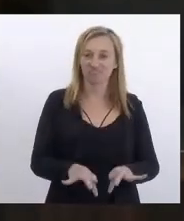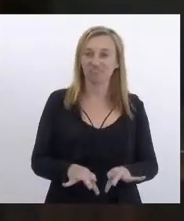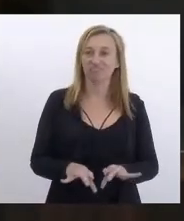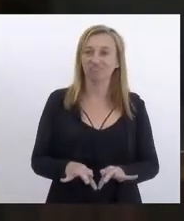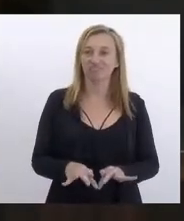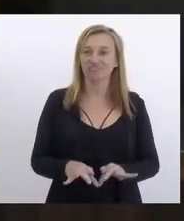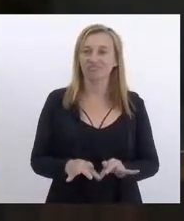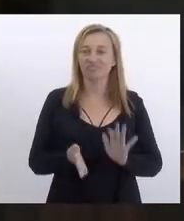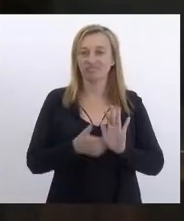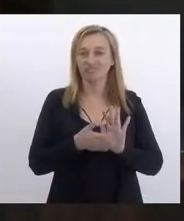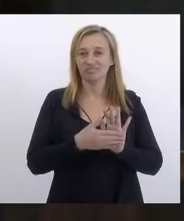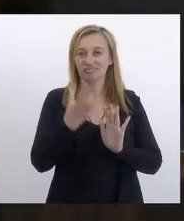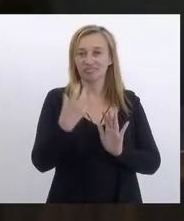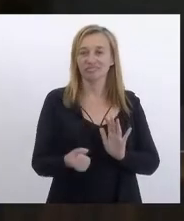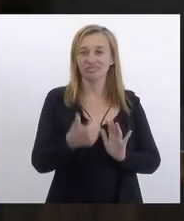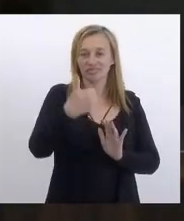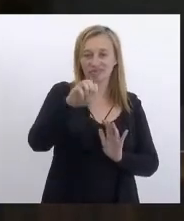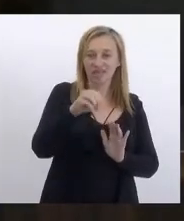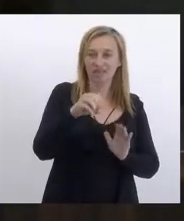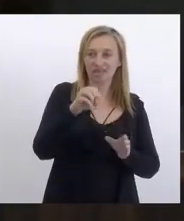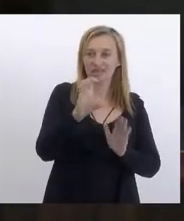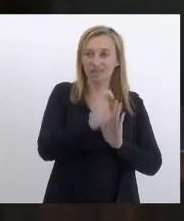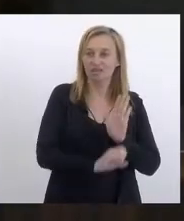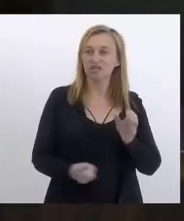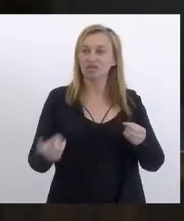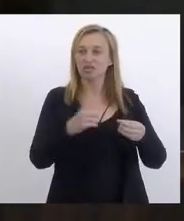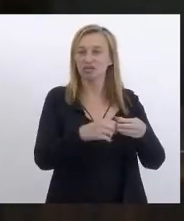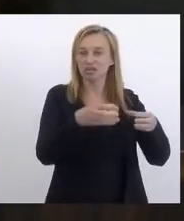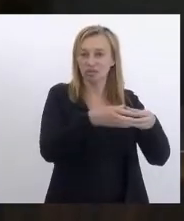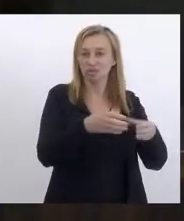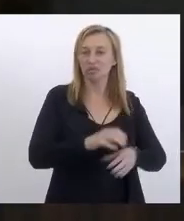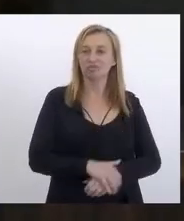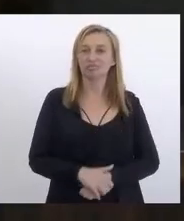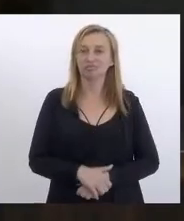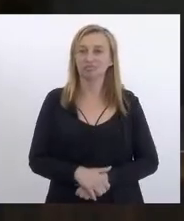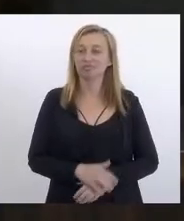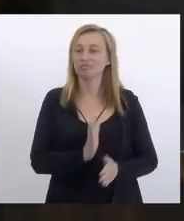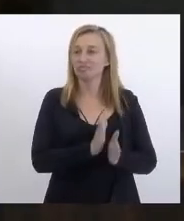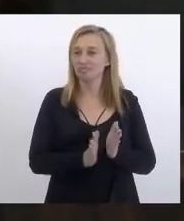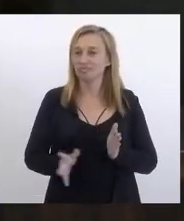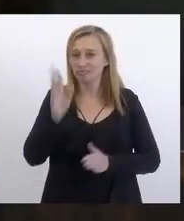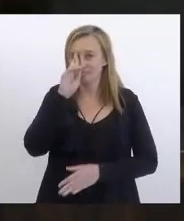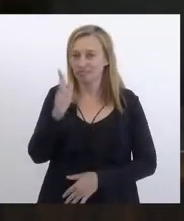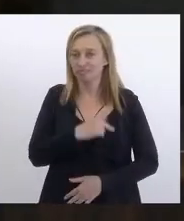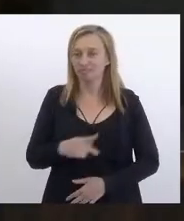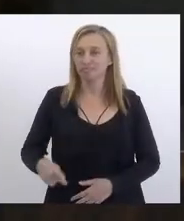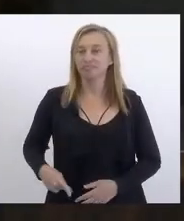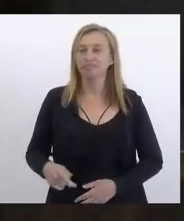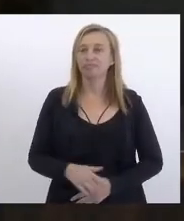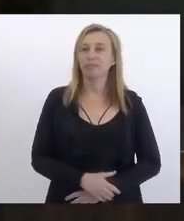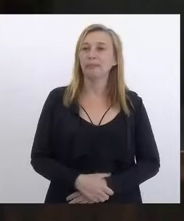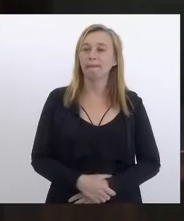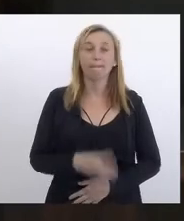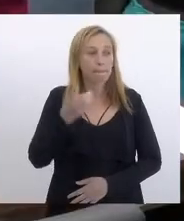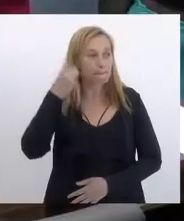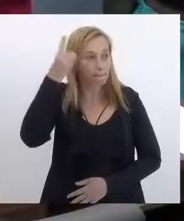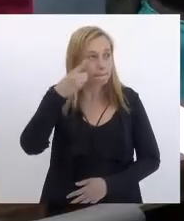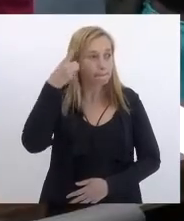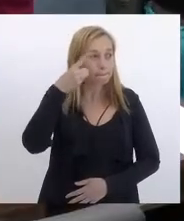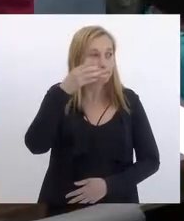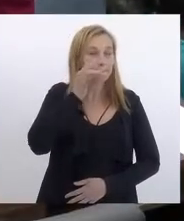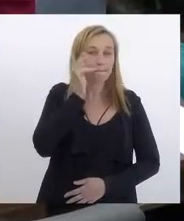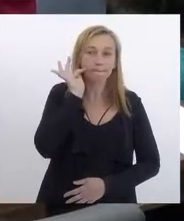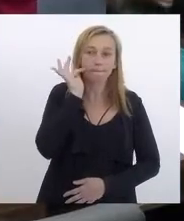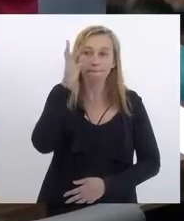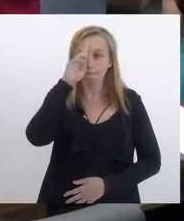discussão. O presidente de proposta recebeu 10 emendas e retorna às comissões. Questão de ordem, presidente. Questão de ordem, deputado Flávio Serafim.